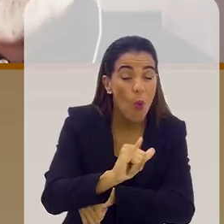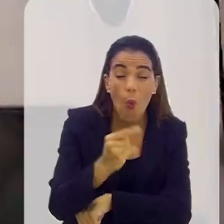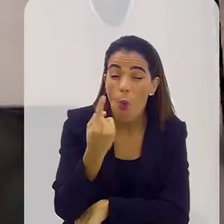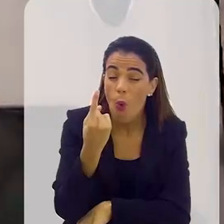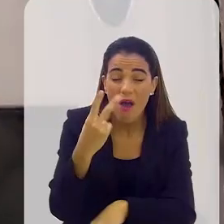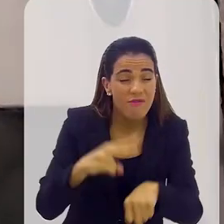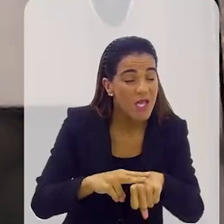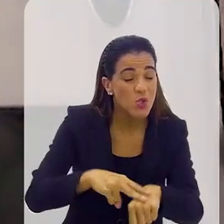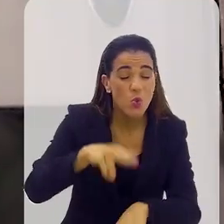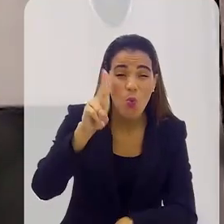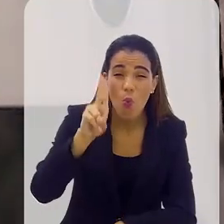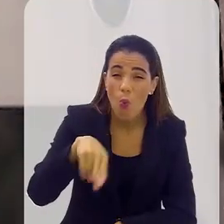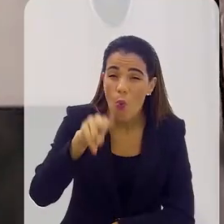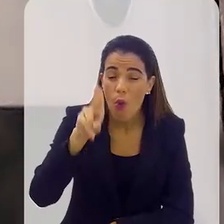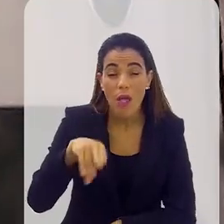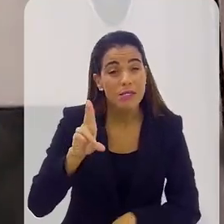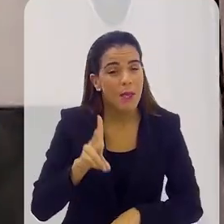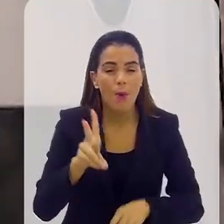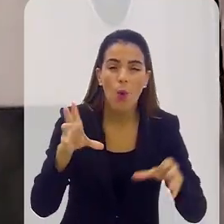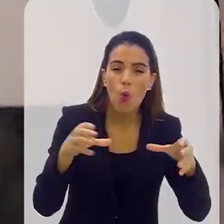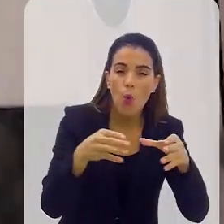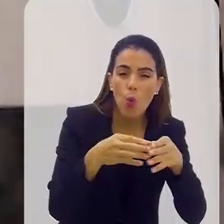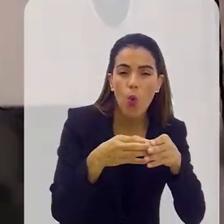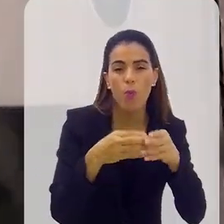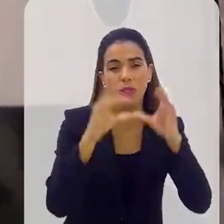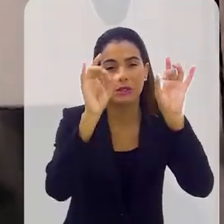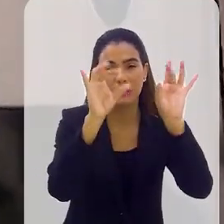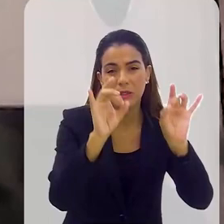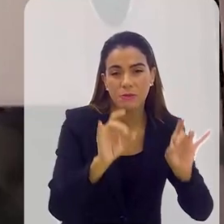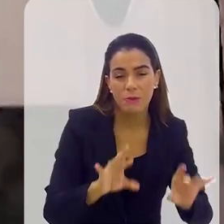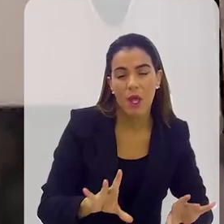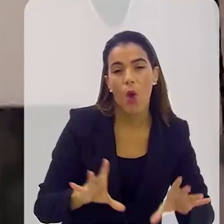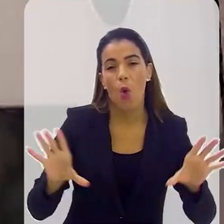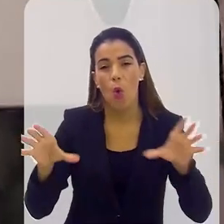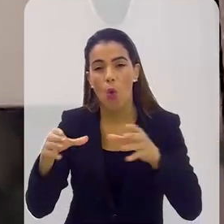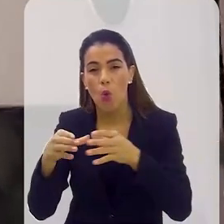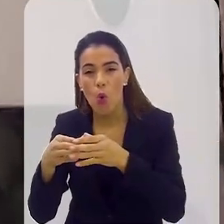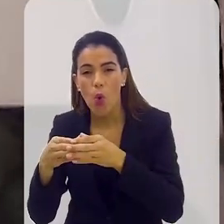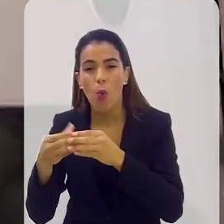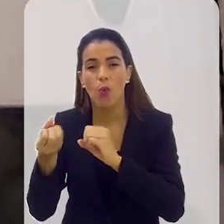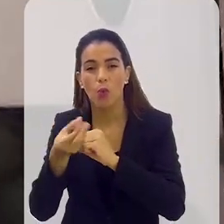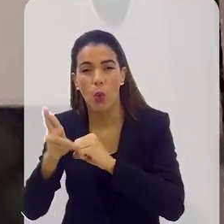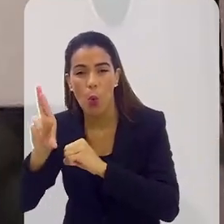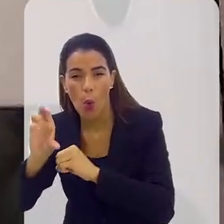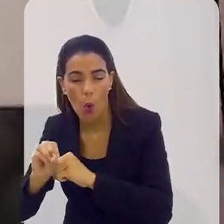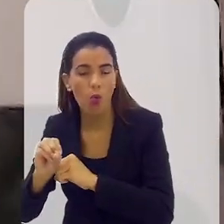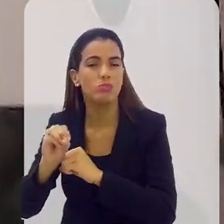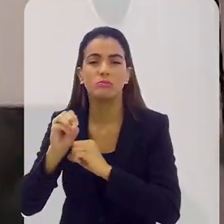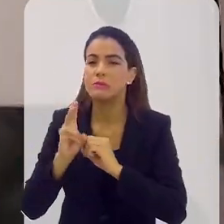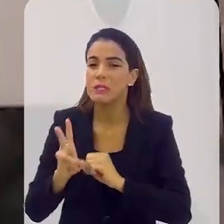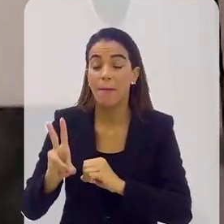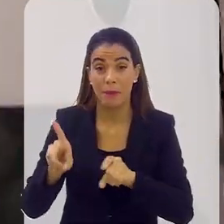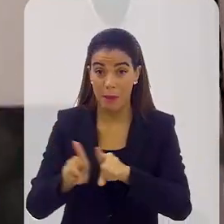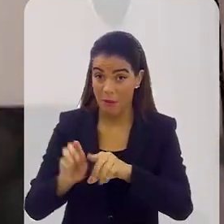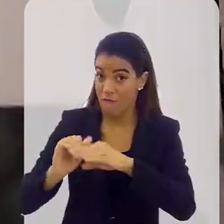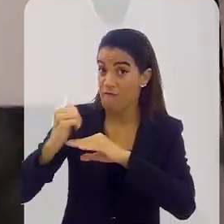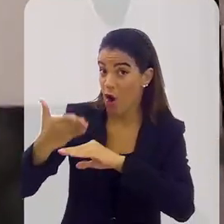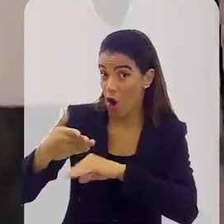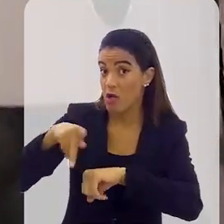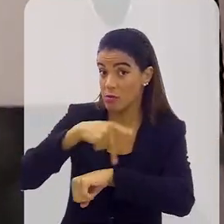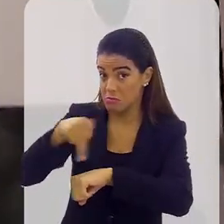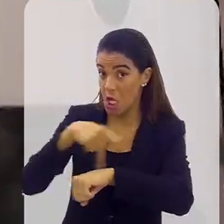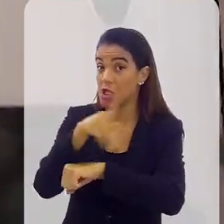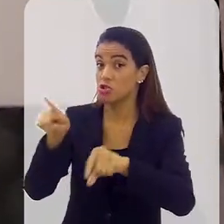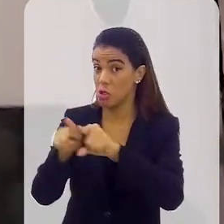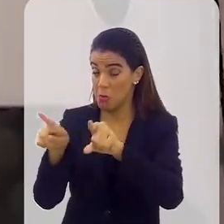carnaval. Ou no grupo especial, ou na série, no grupo de acesso, antigamente, hoje Série Ouro, ou fora do país, que eu fiz algumas coisas fora